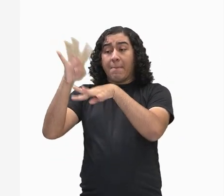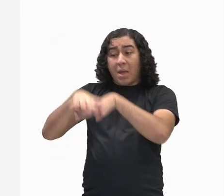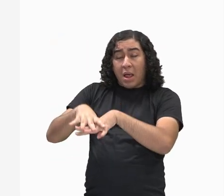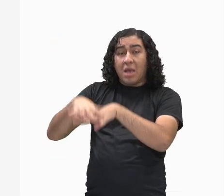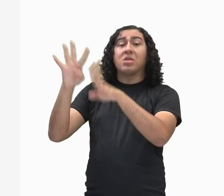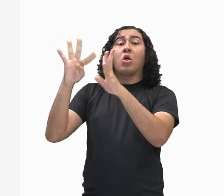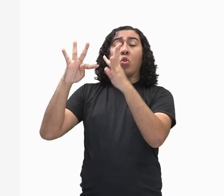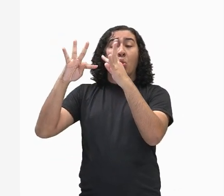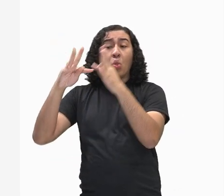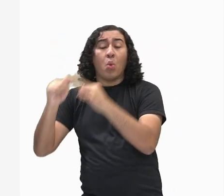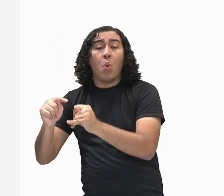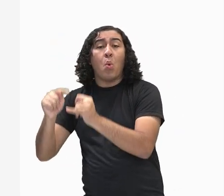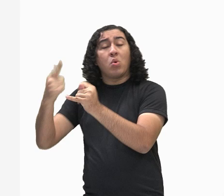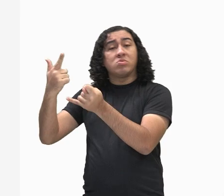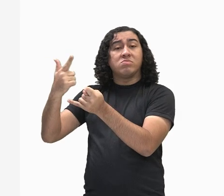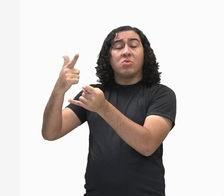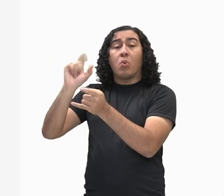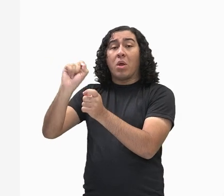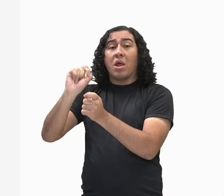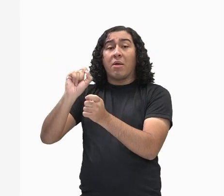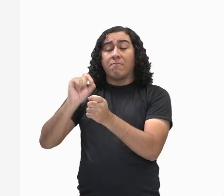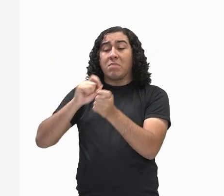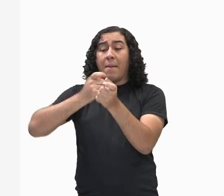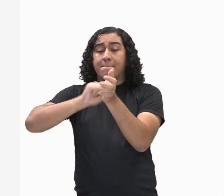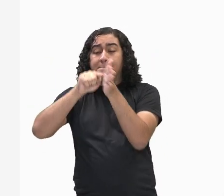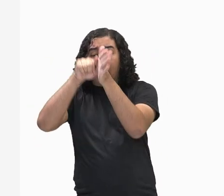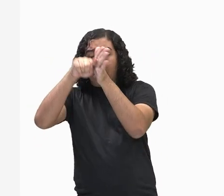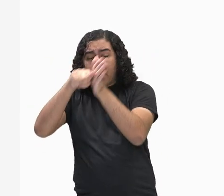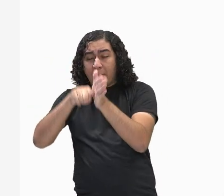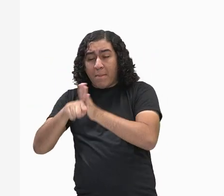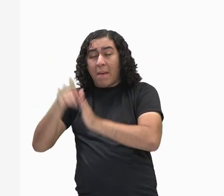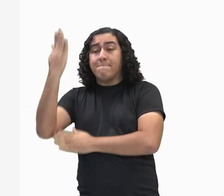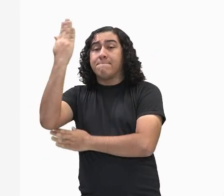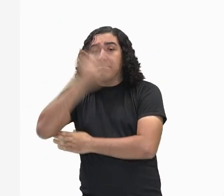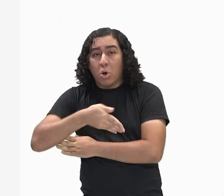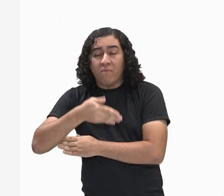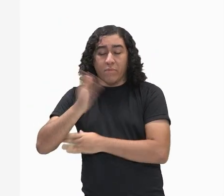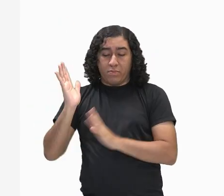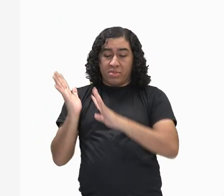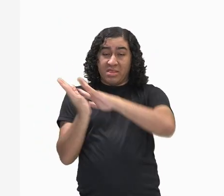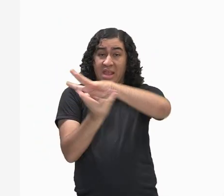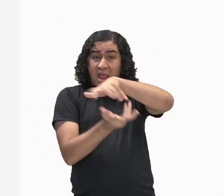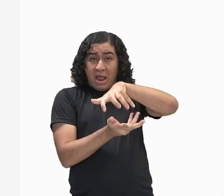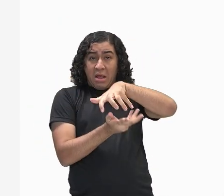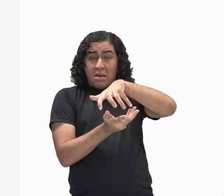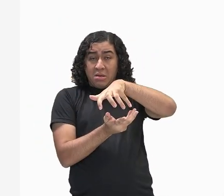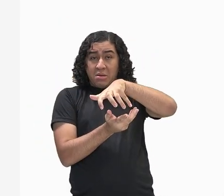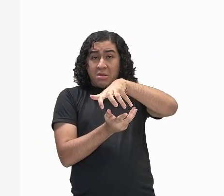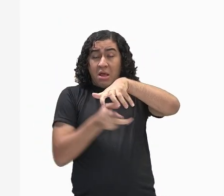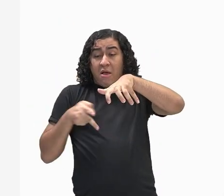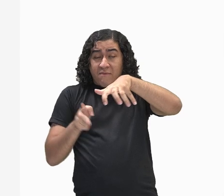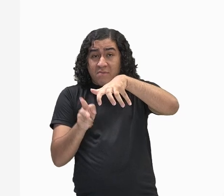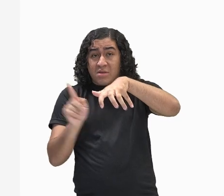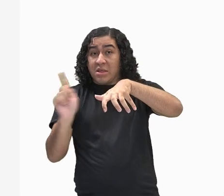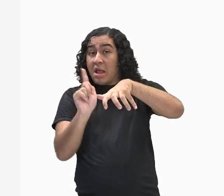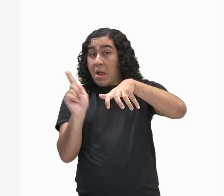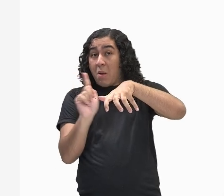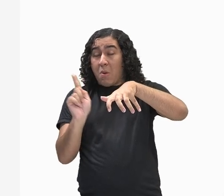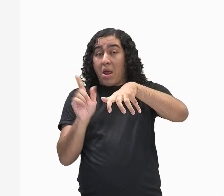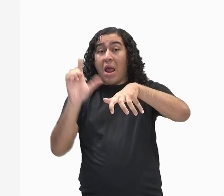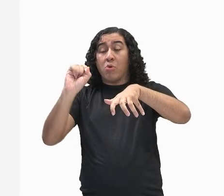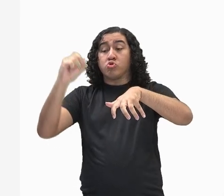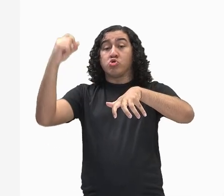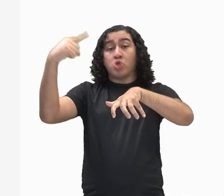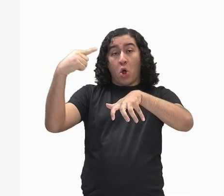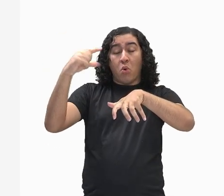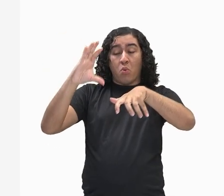então, os pensadores de então, provam que não é a Terra, mas o Sol que está no centro de